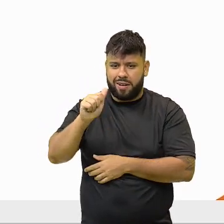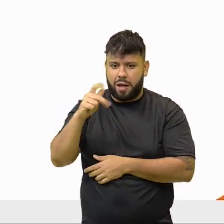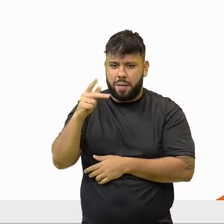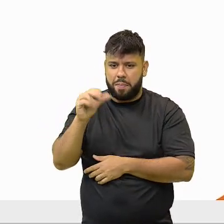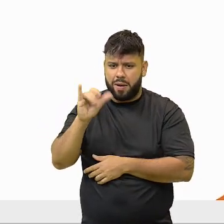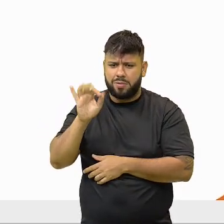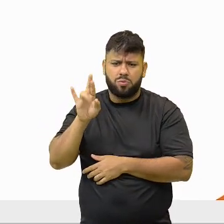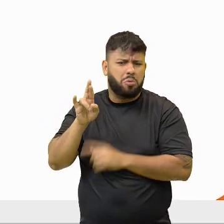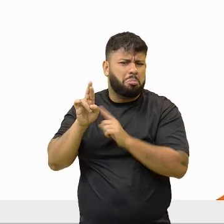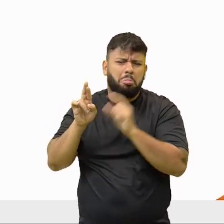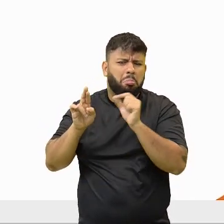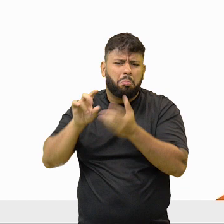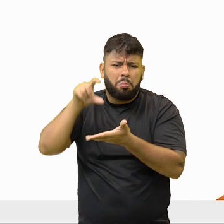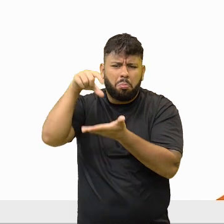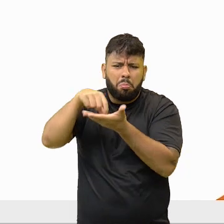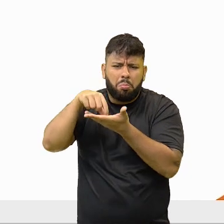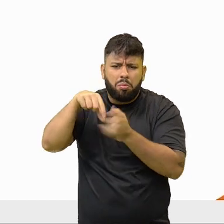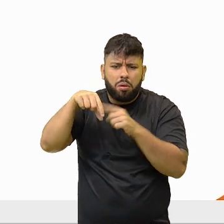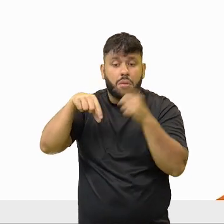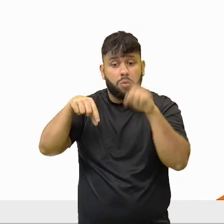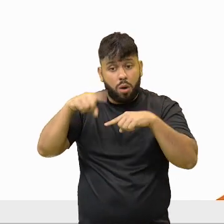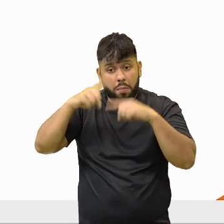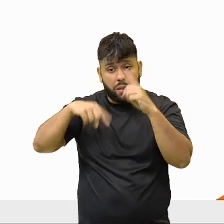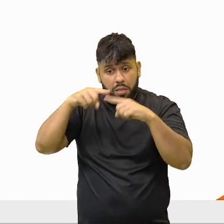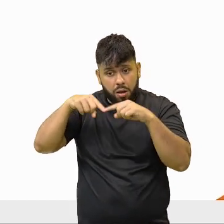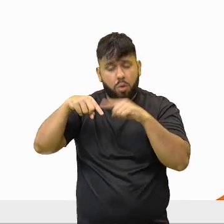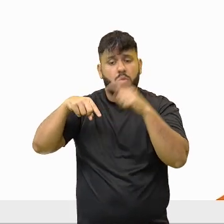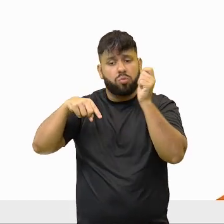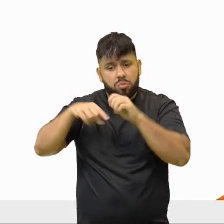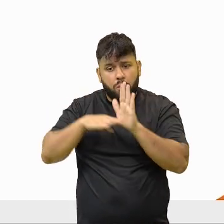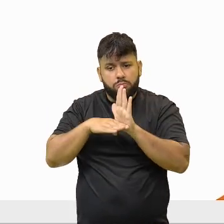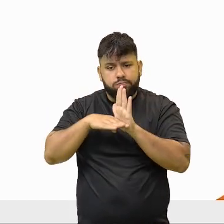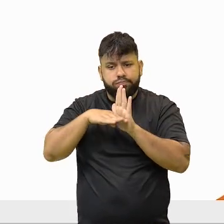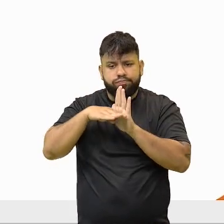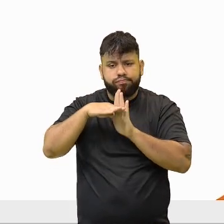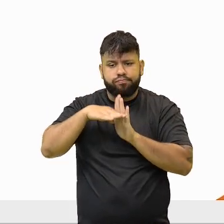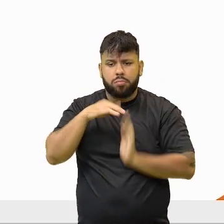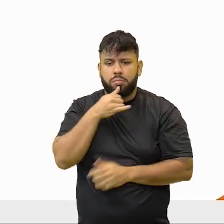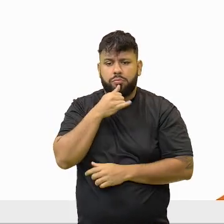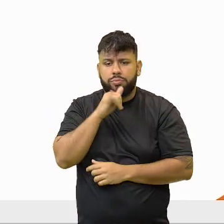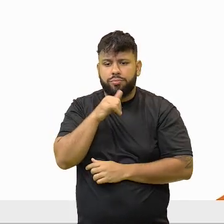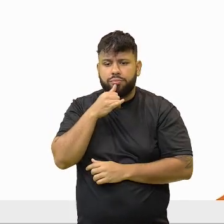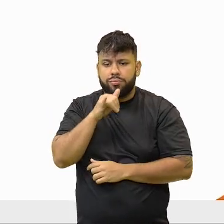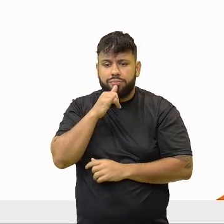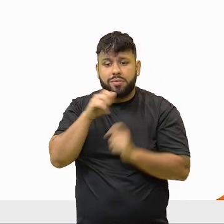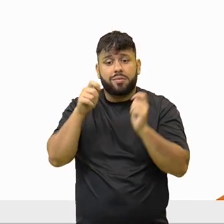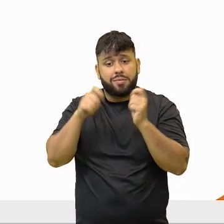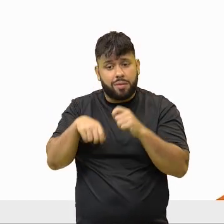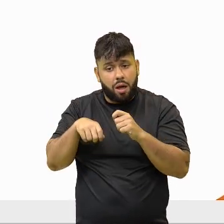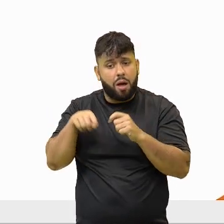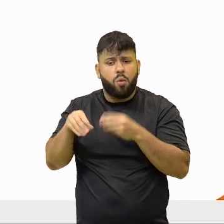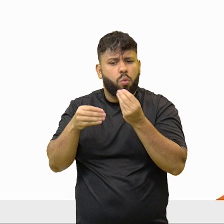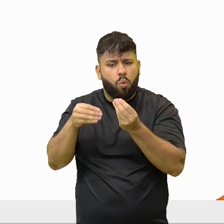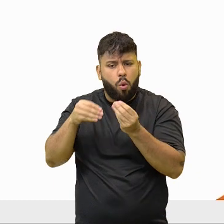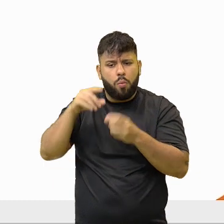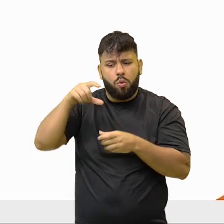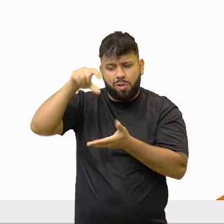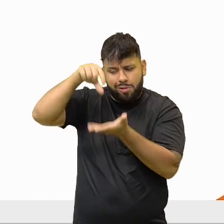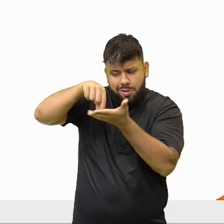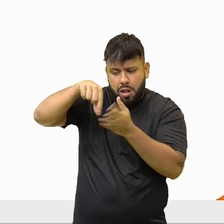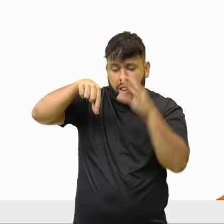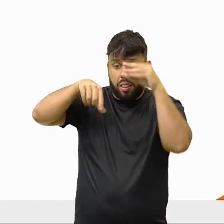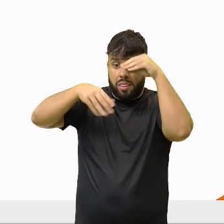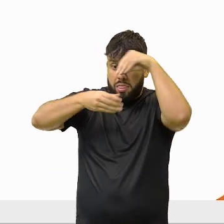nada mais é que um equipamento capaz de acumular carga. O capacitor ele acumula carga em função de 2 placas que são